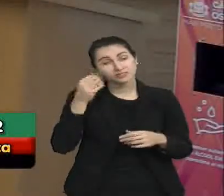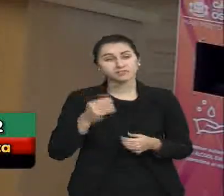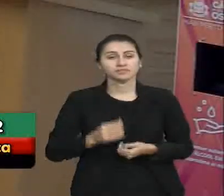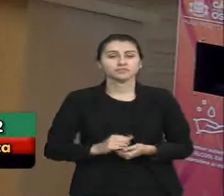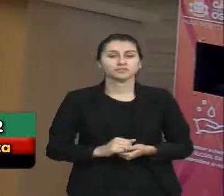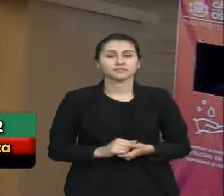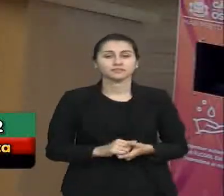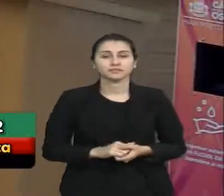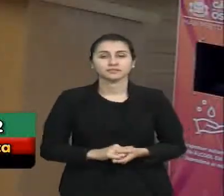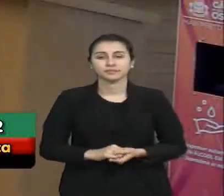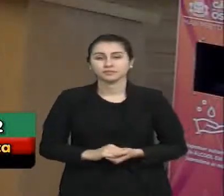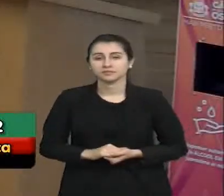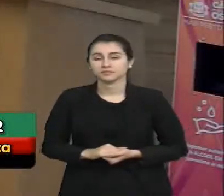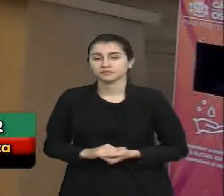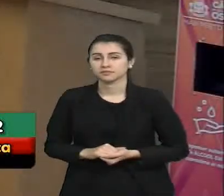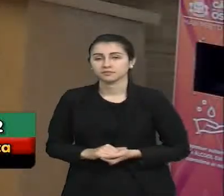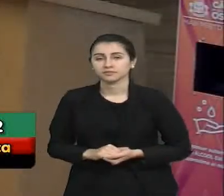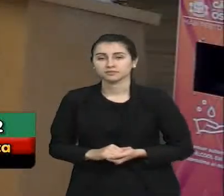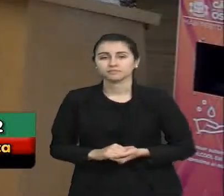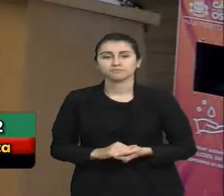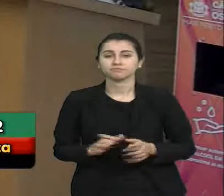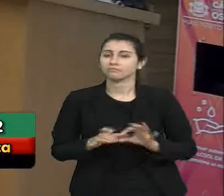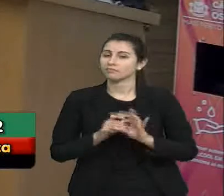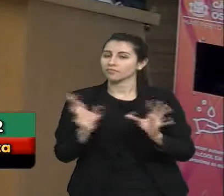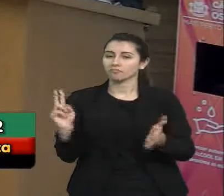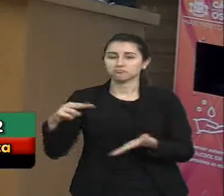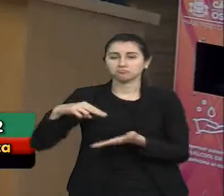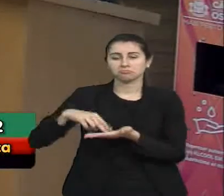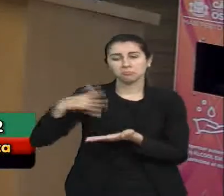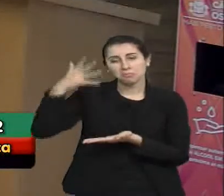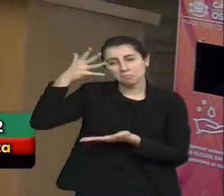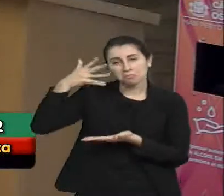A tribuna está à sua inteira disposição por 5 minutos.